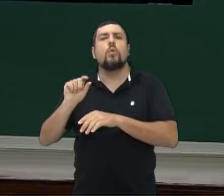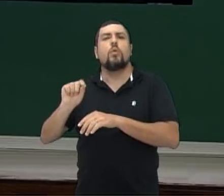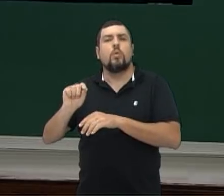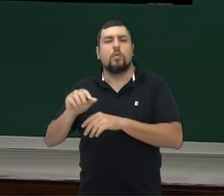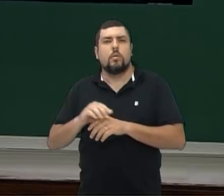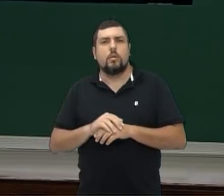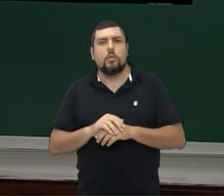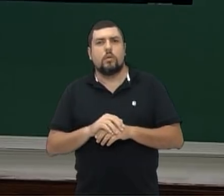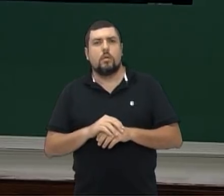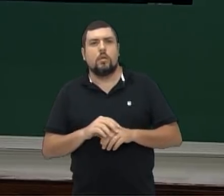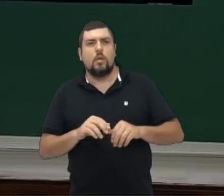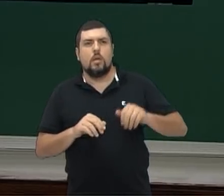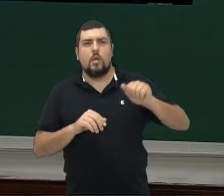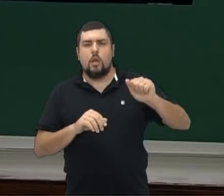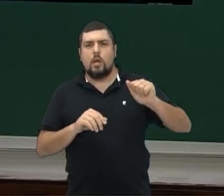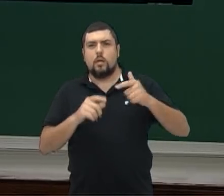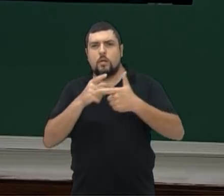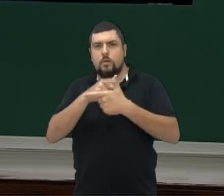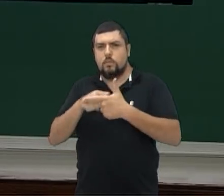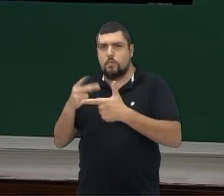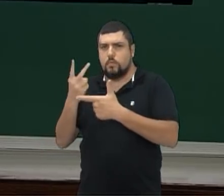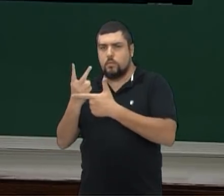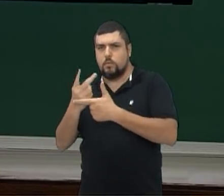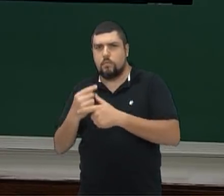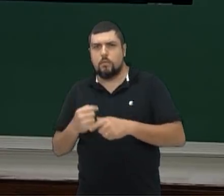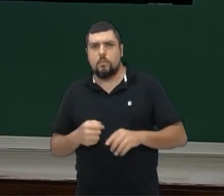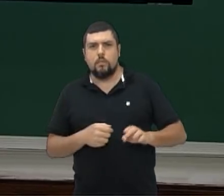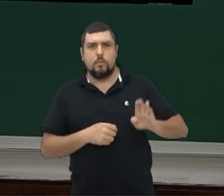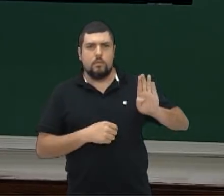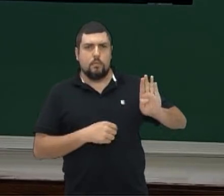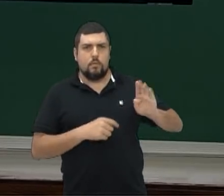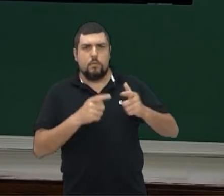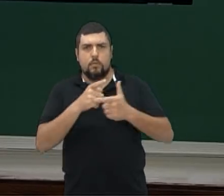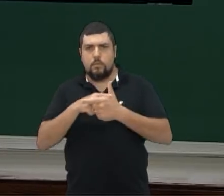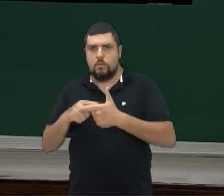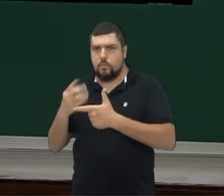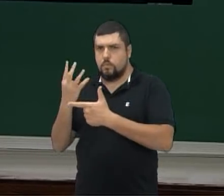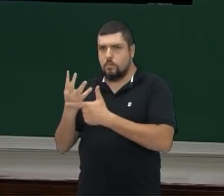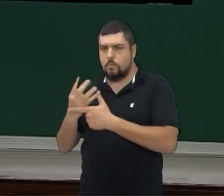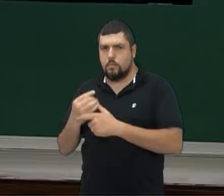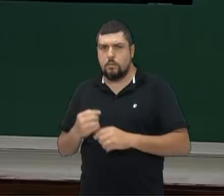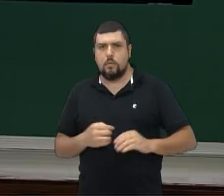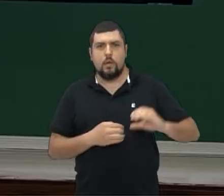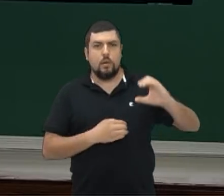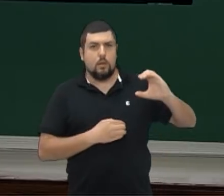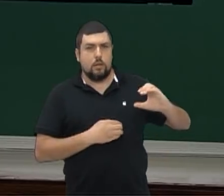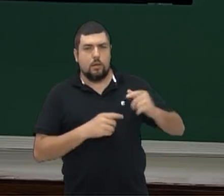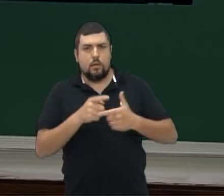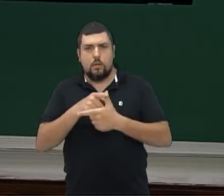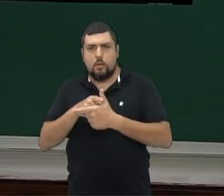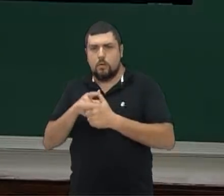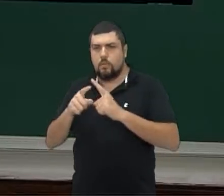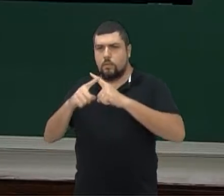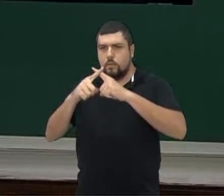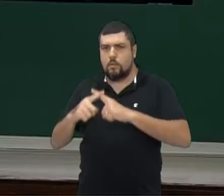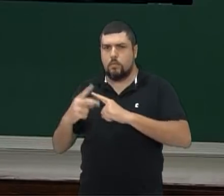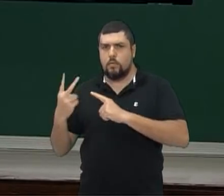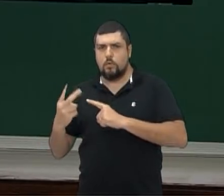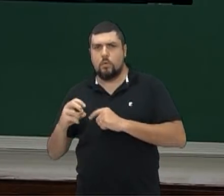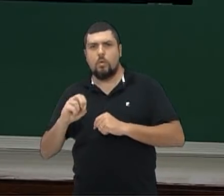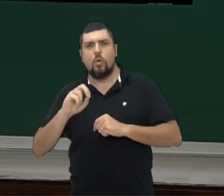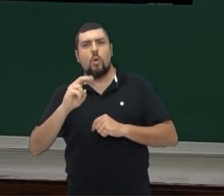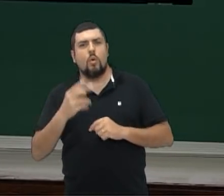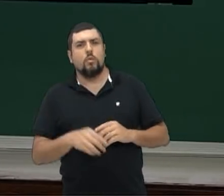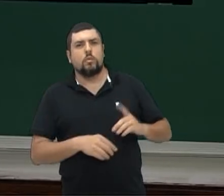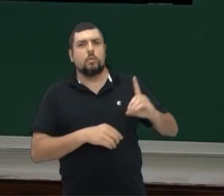ficar dividido por 2, dividido por 4, multiplicado por 2 ou multiplicado por